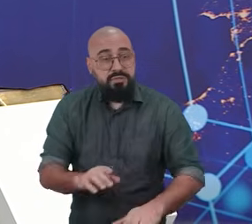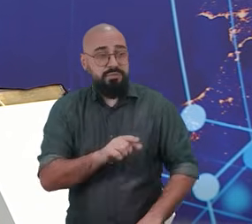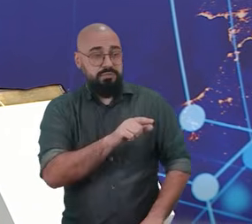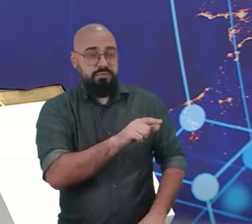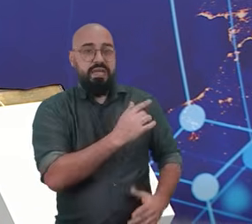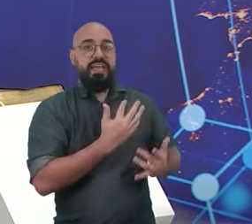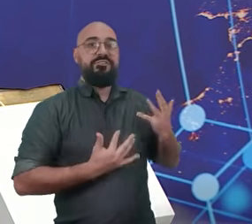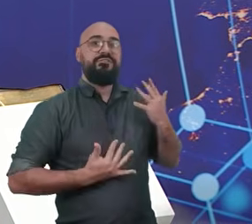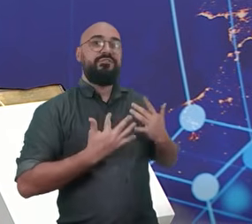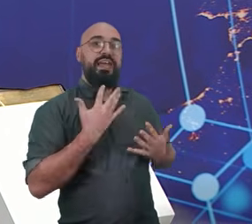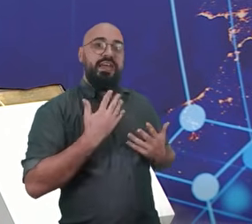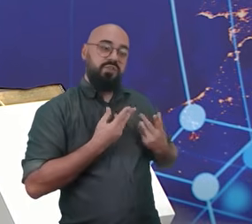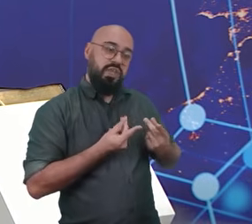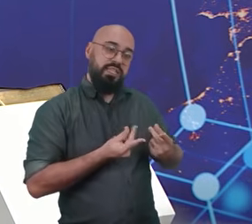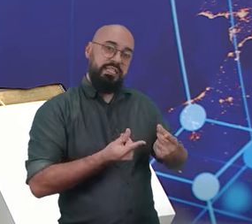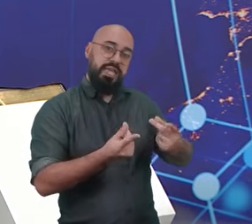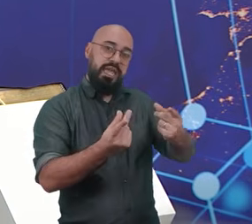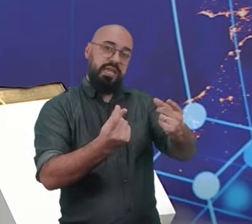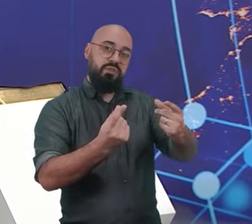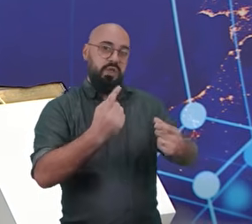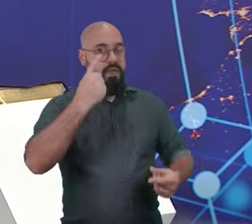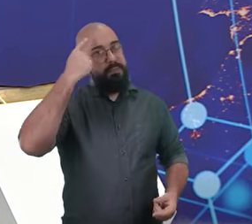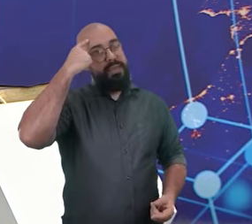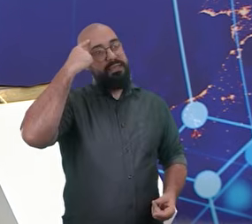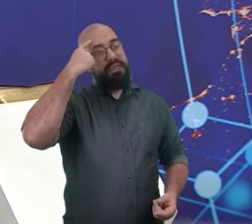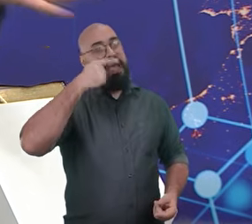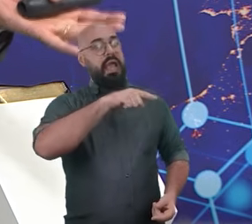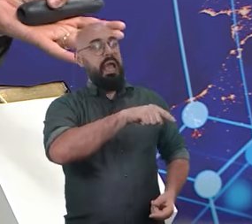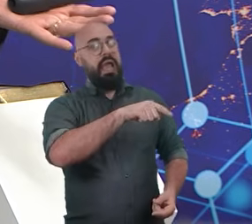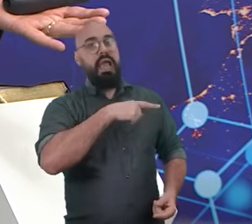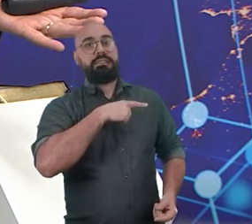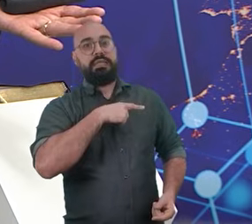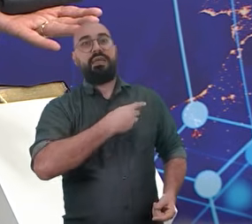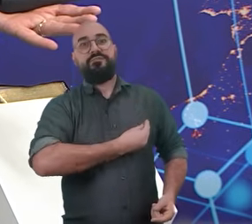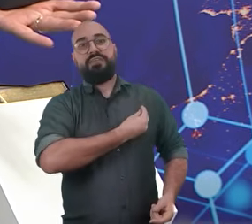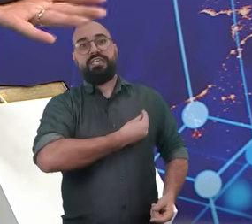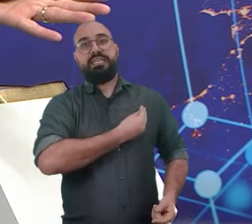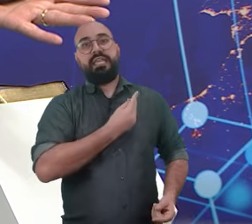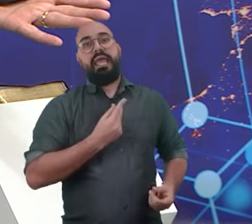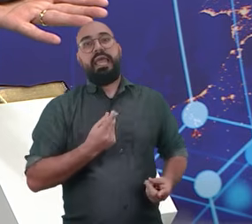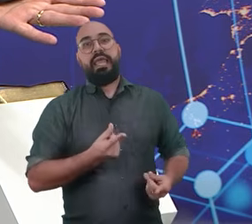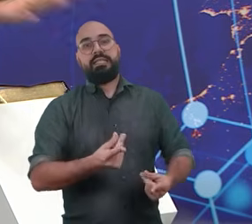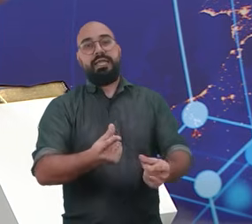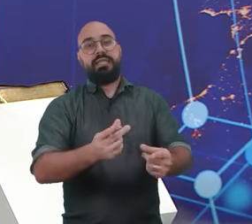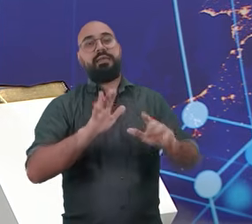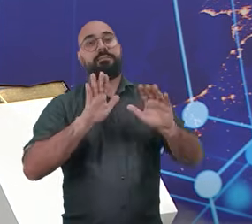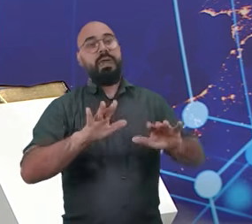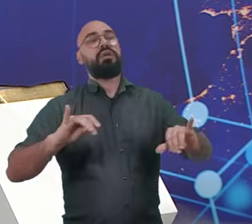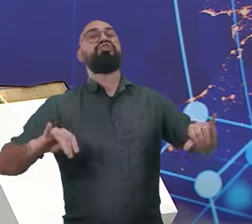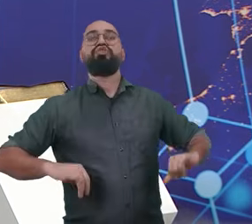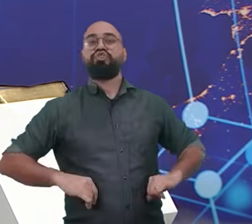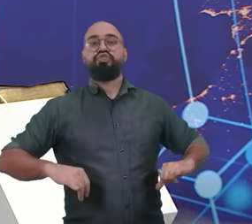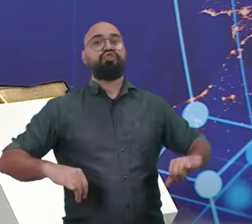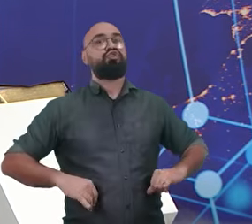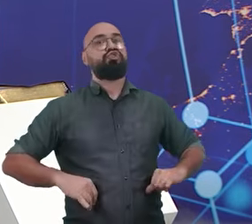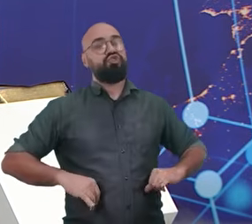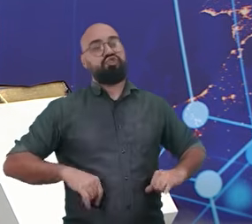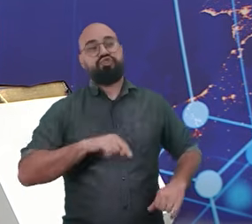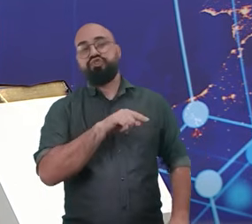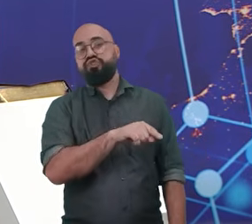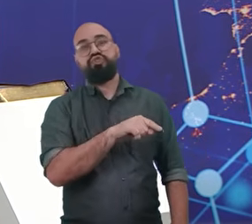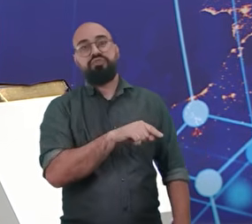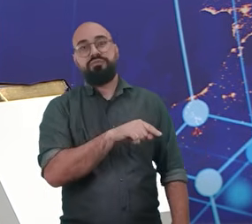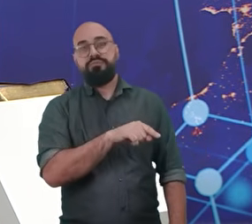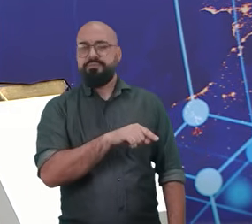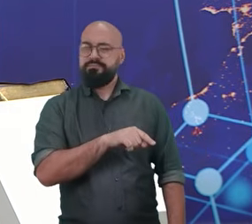inferno eterno dá ao ser humano a ideia de vida eterna. Só que uma vida eterna pode ser no céu ou